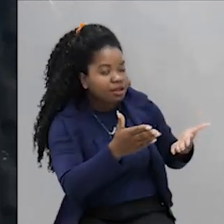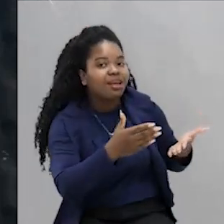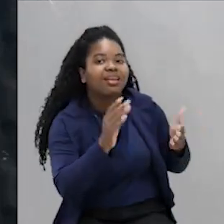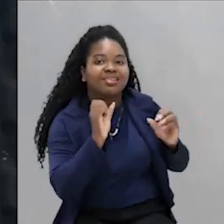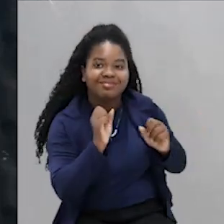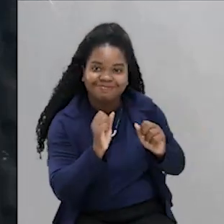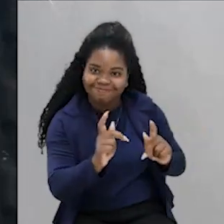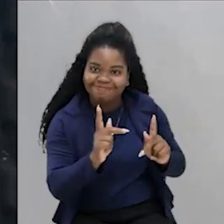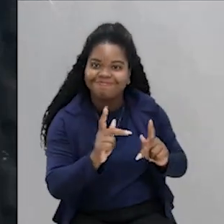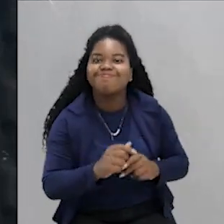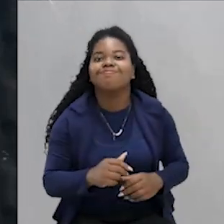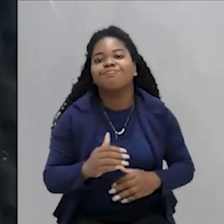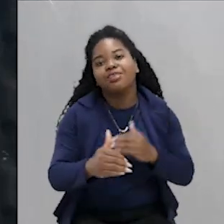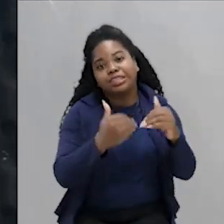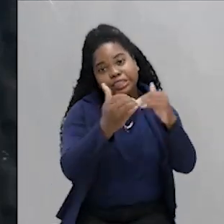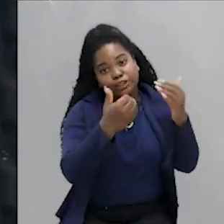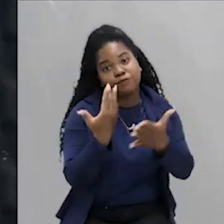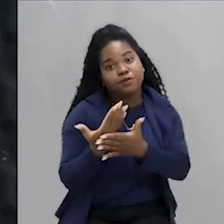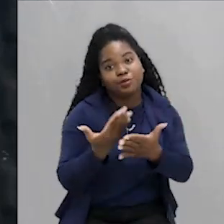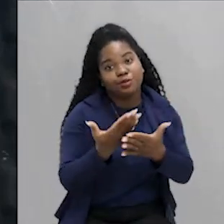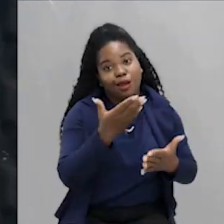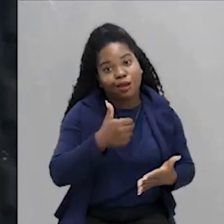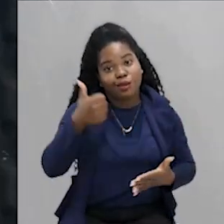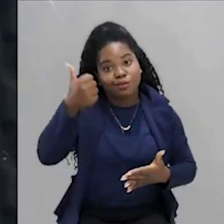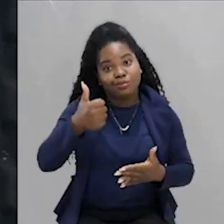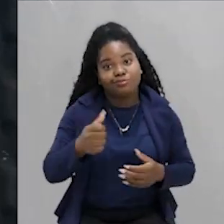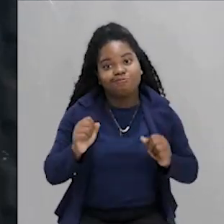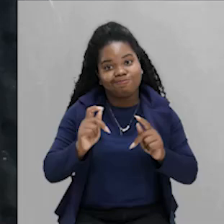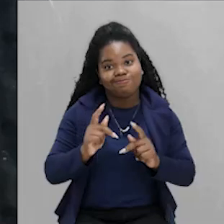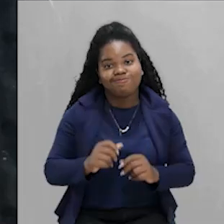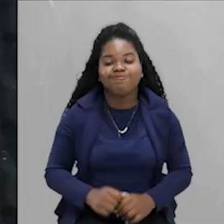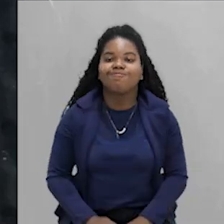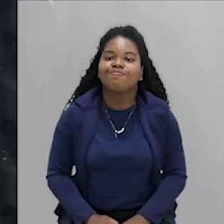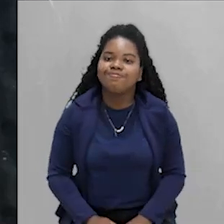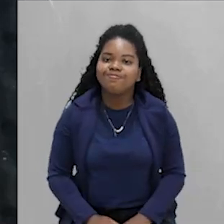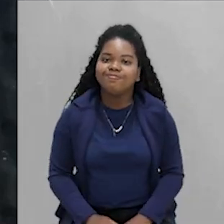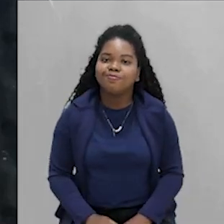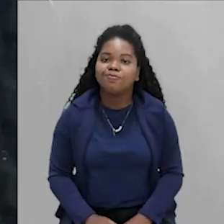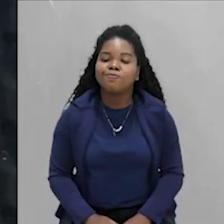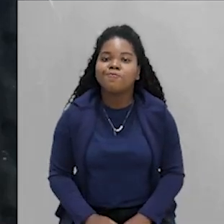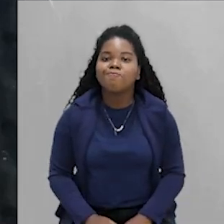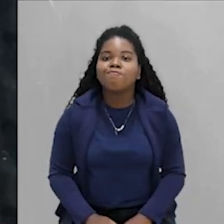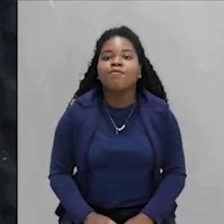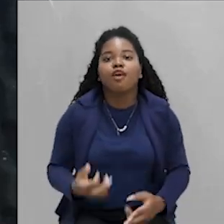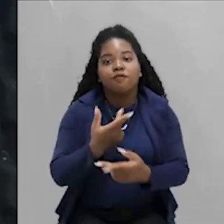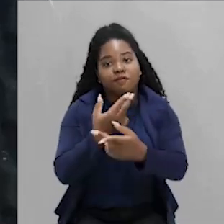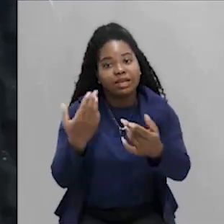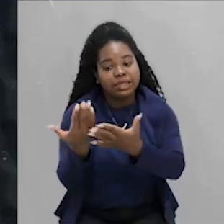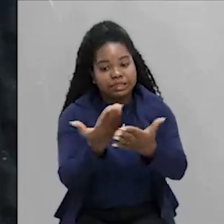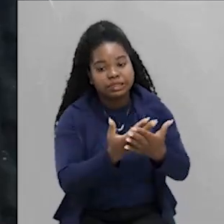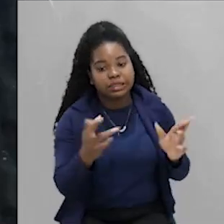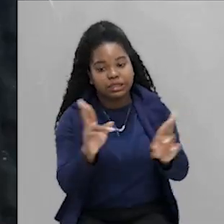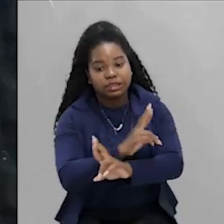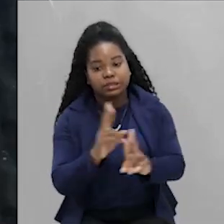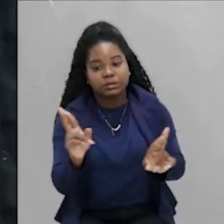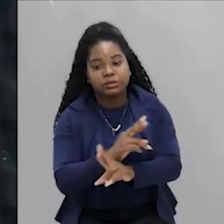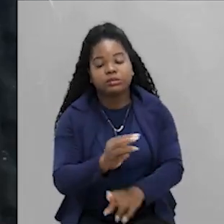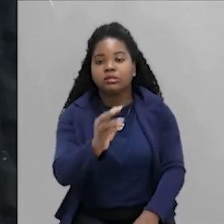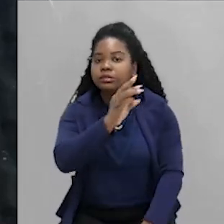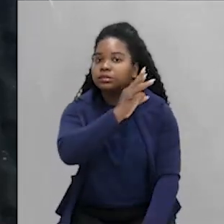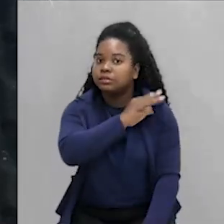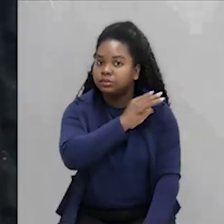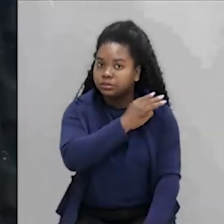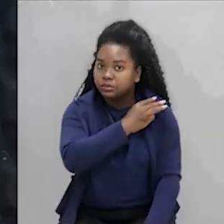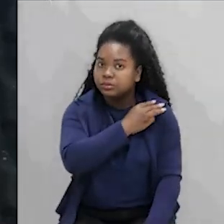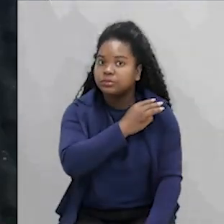e aí você vai desenvolver os seus estudos beleza turma estamos em uma série de aulas do terceiro ano do